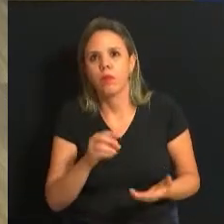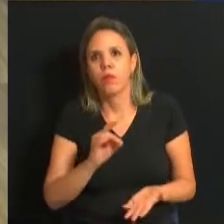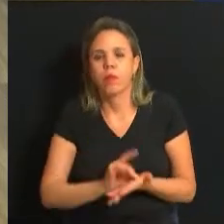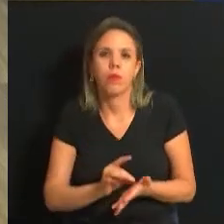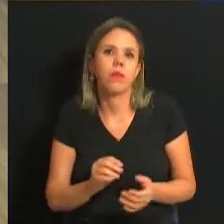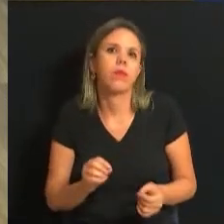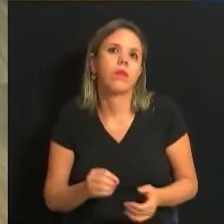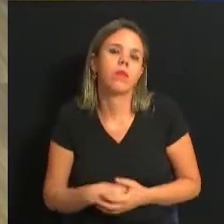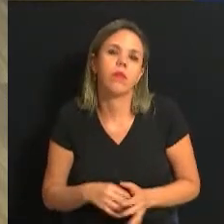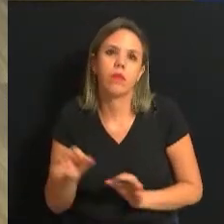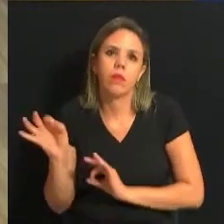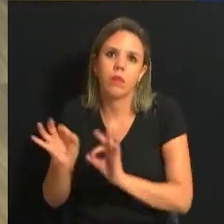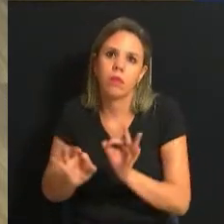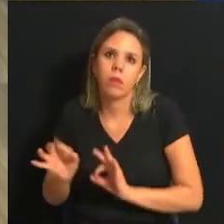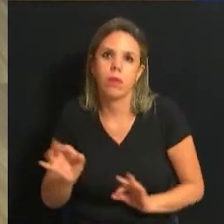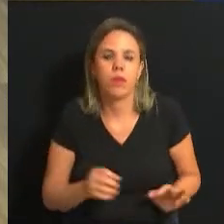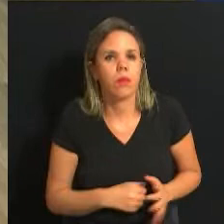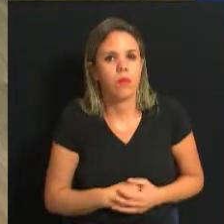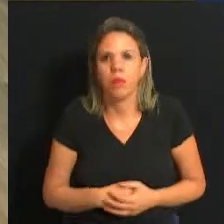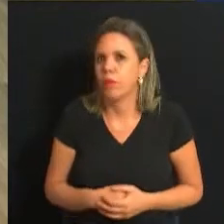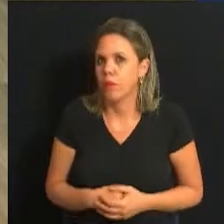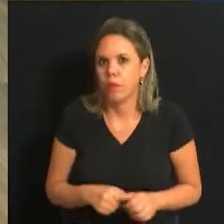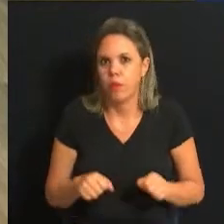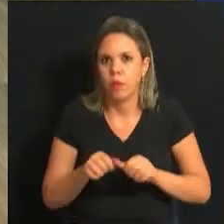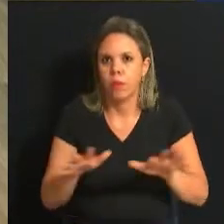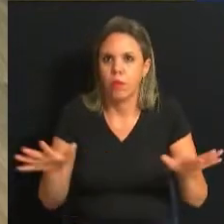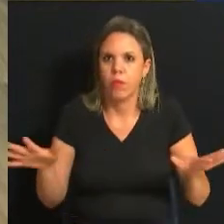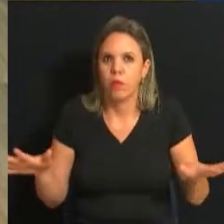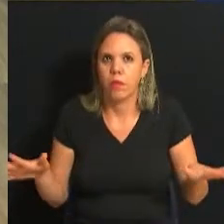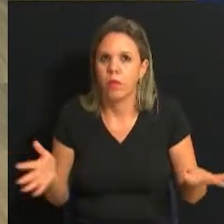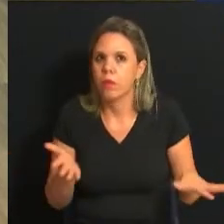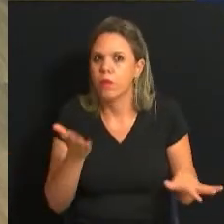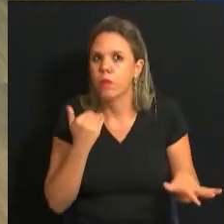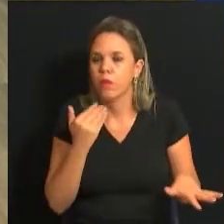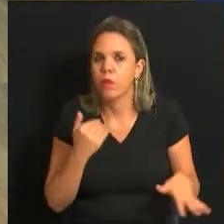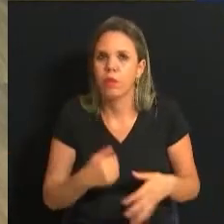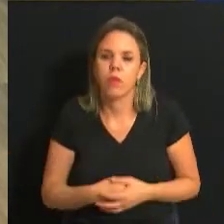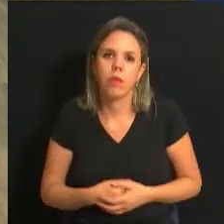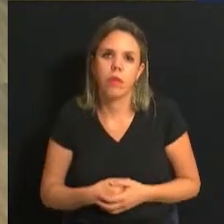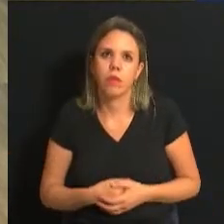nova organização para a distribuição de alimentos processados. E a